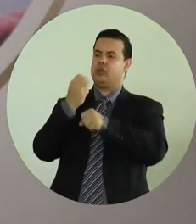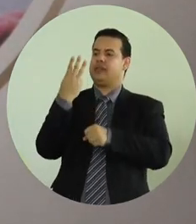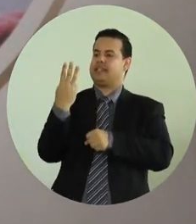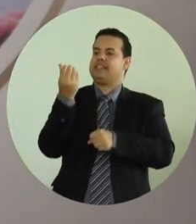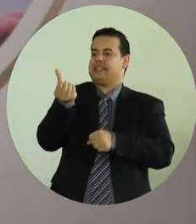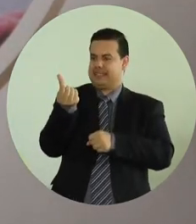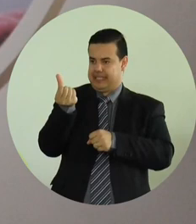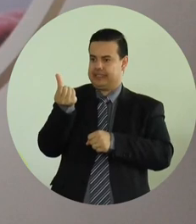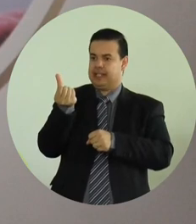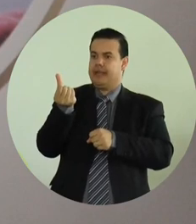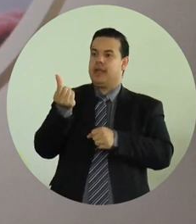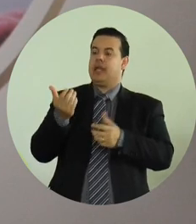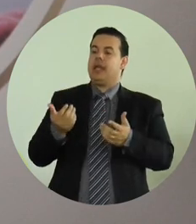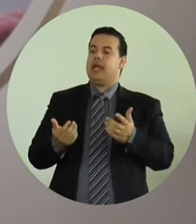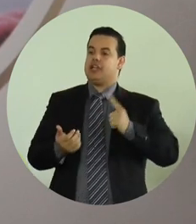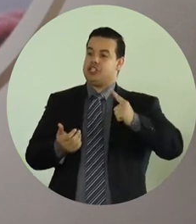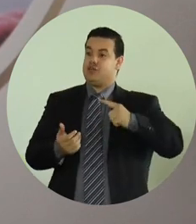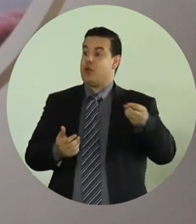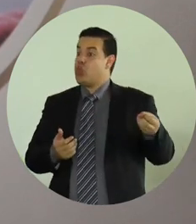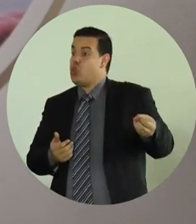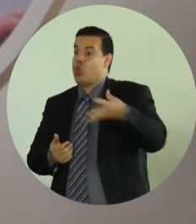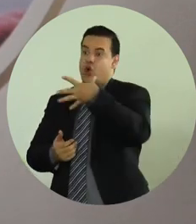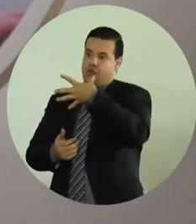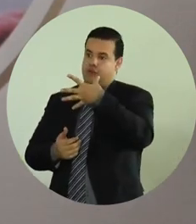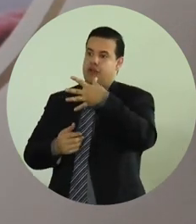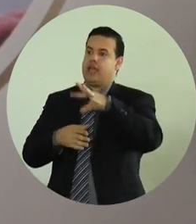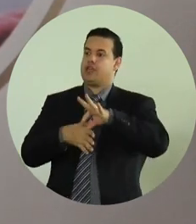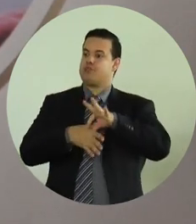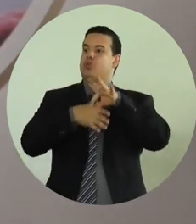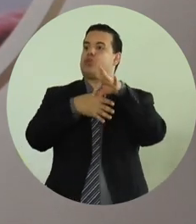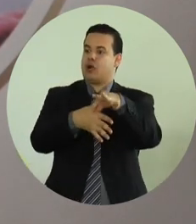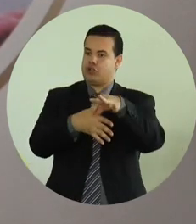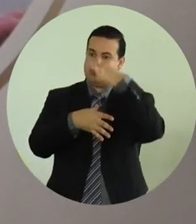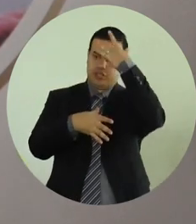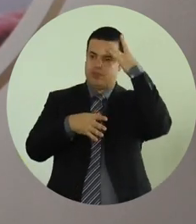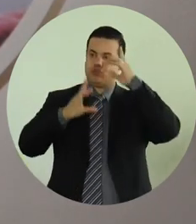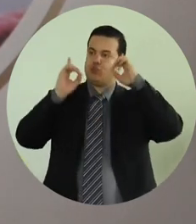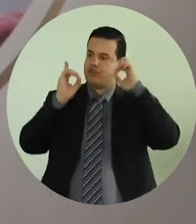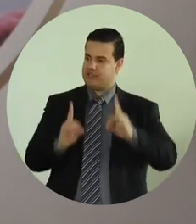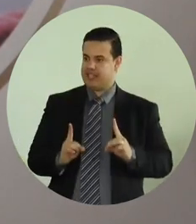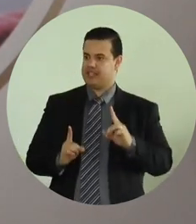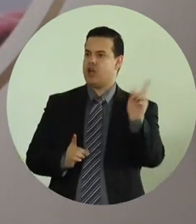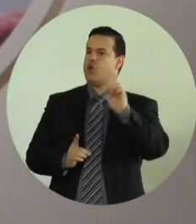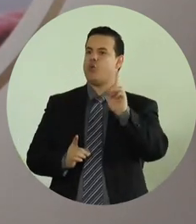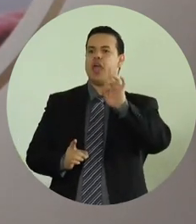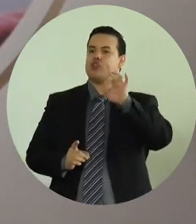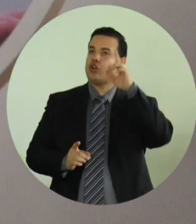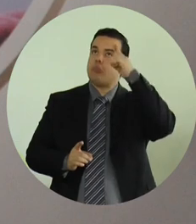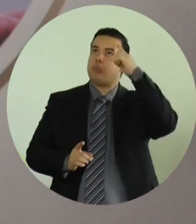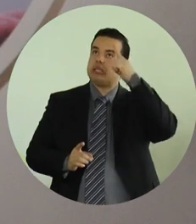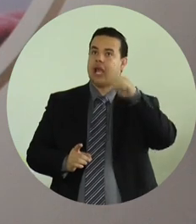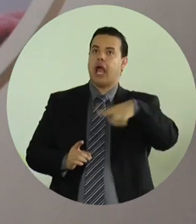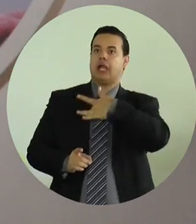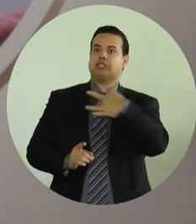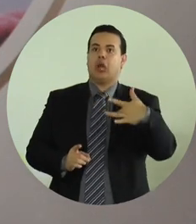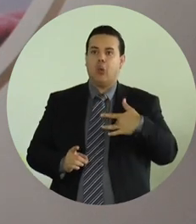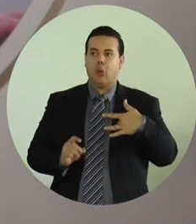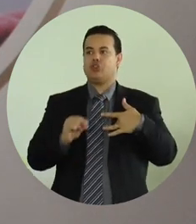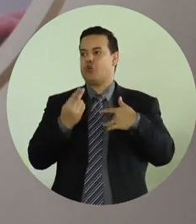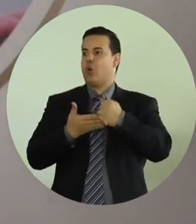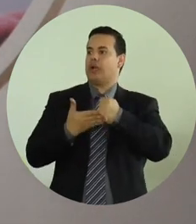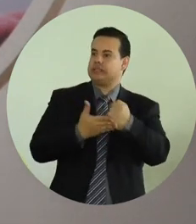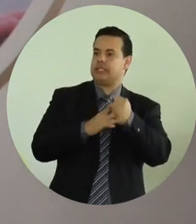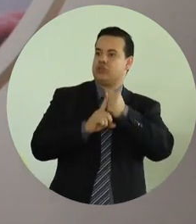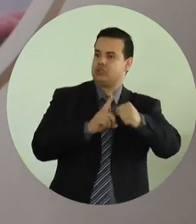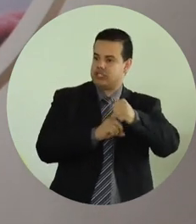mundial de inclusão e de protagonismo, na qual a deficiência não é uma questão somente de saúde e assistência social, e sim uma questão